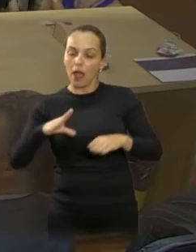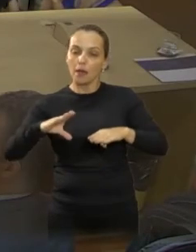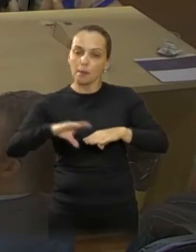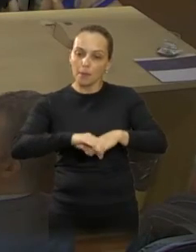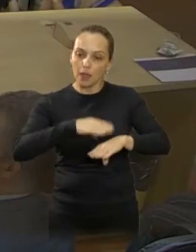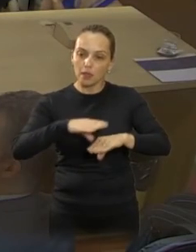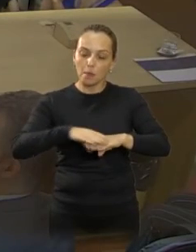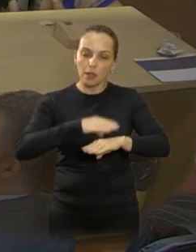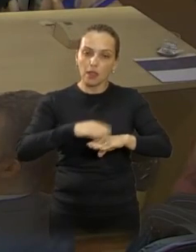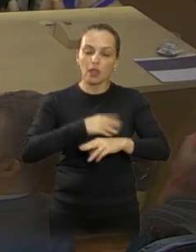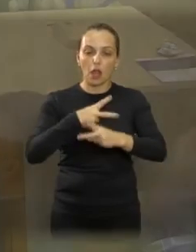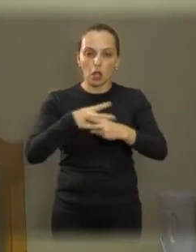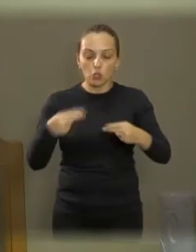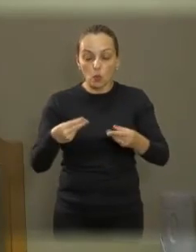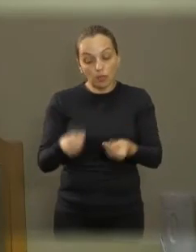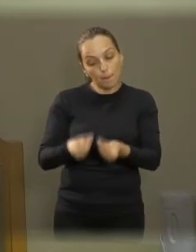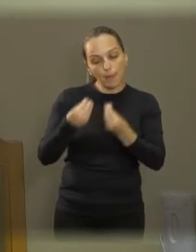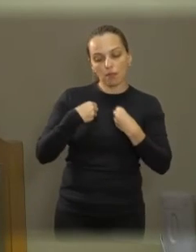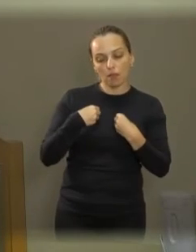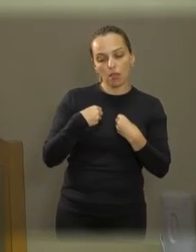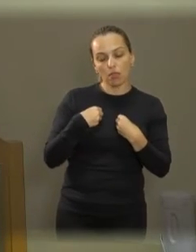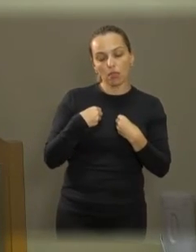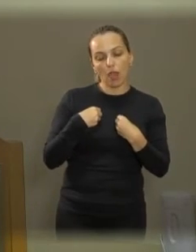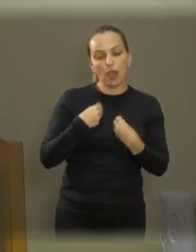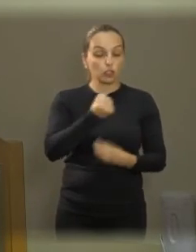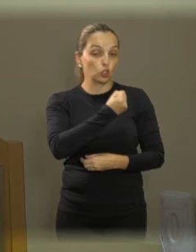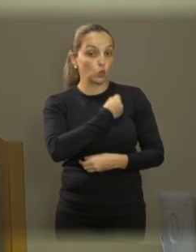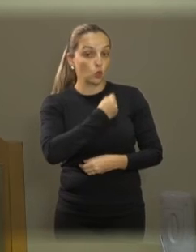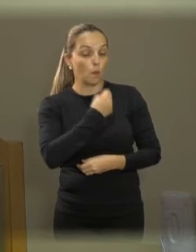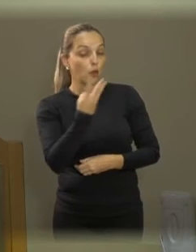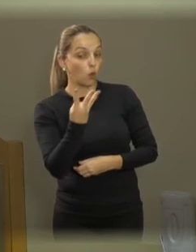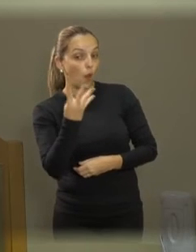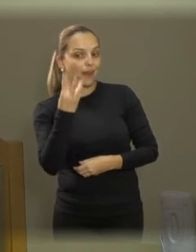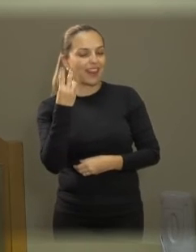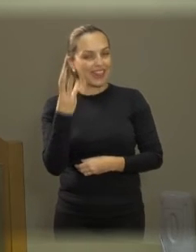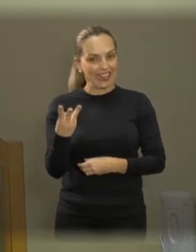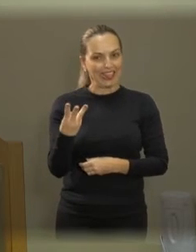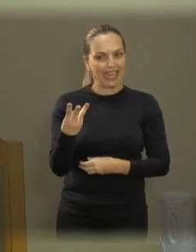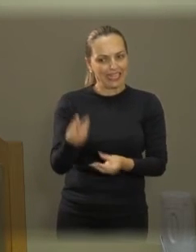que número você calça? Eu falei, 40. Ele me deu um 43.